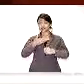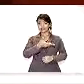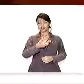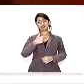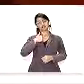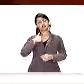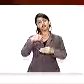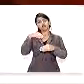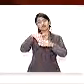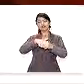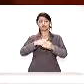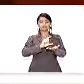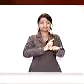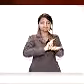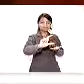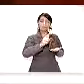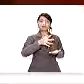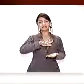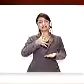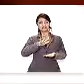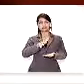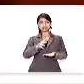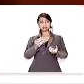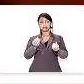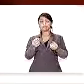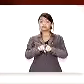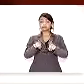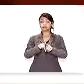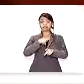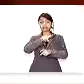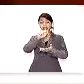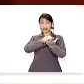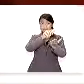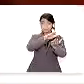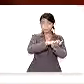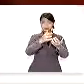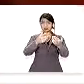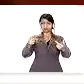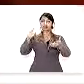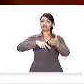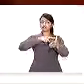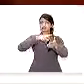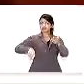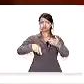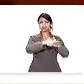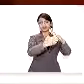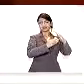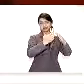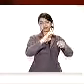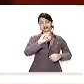voto pela procedência parcial da representação Para os fins de cancelar as penalidades aplicadas à empresa calom